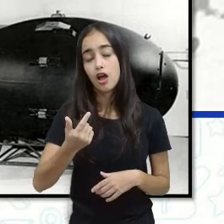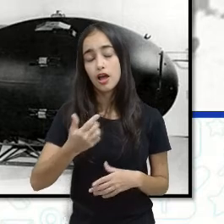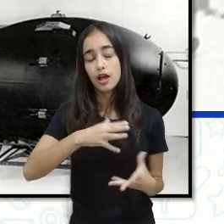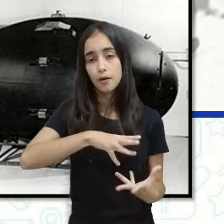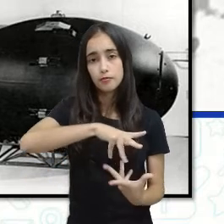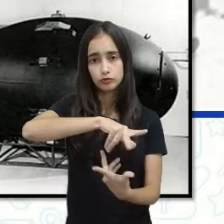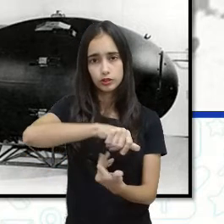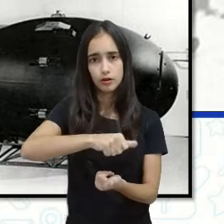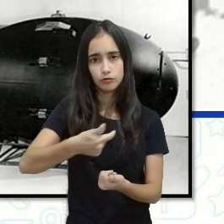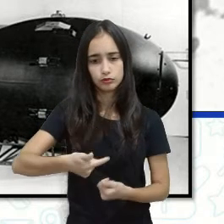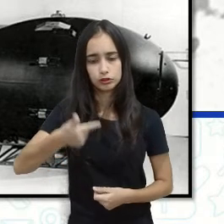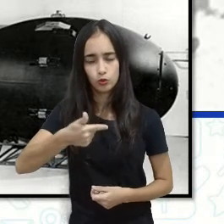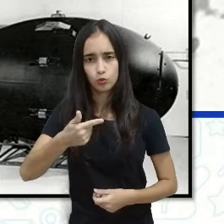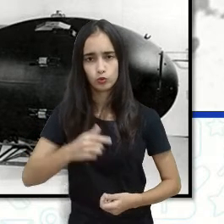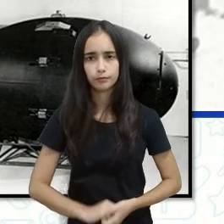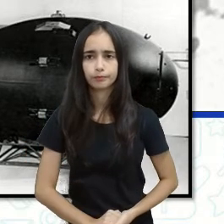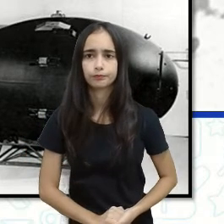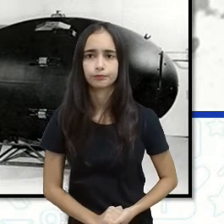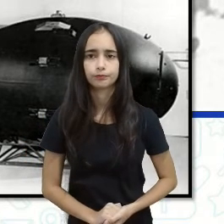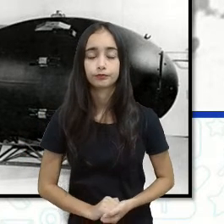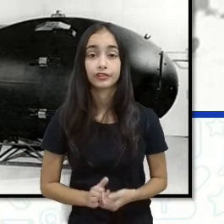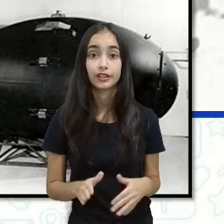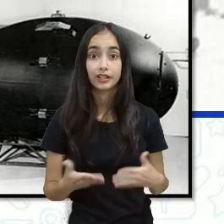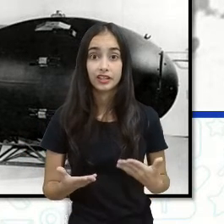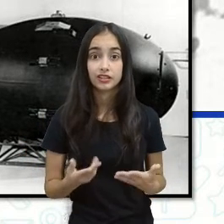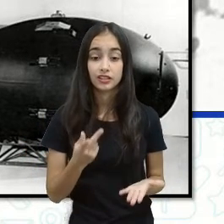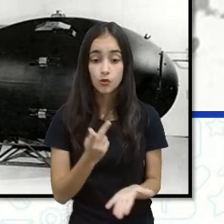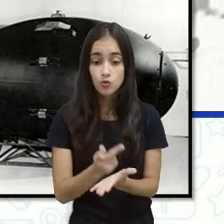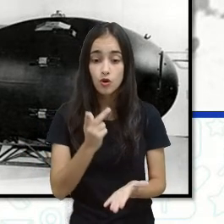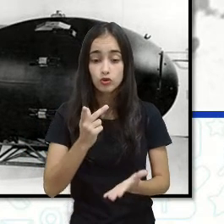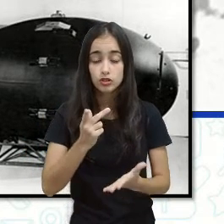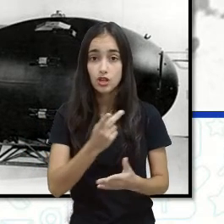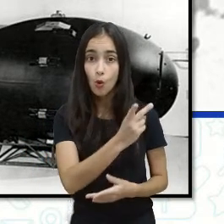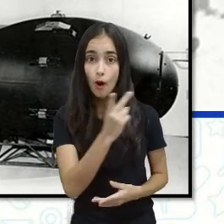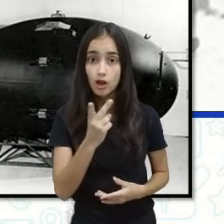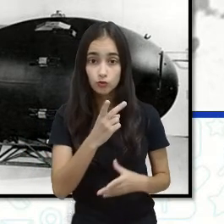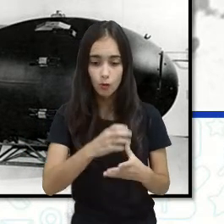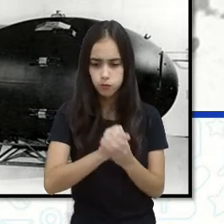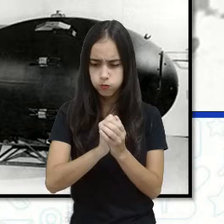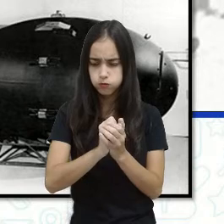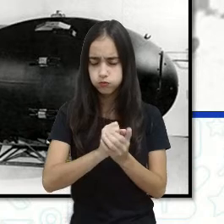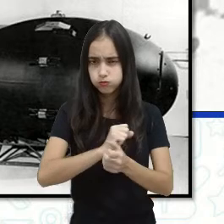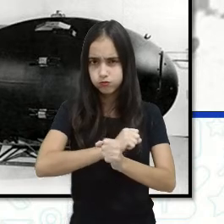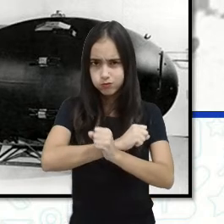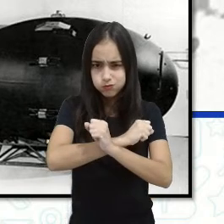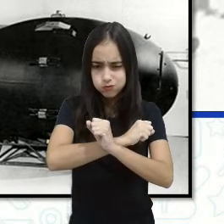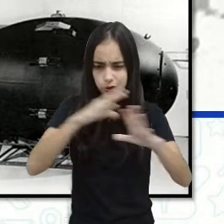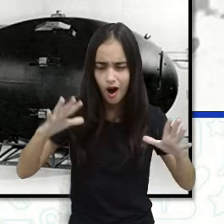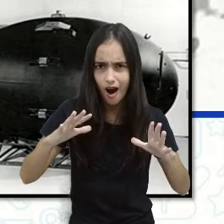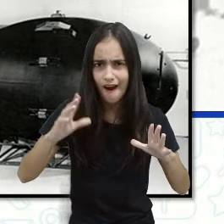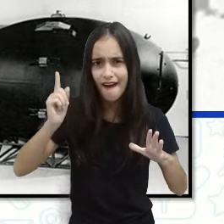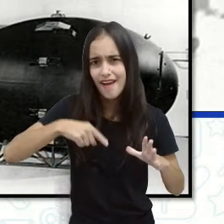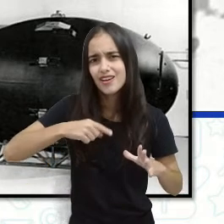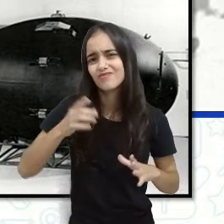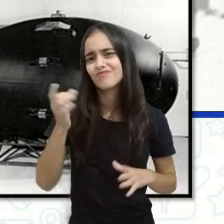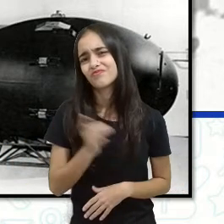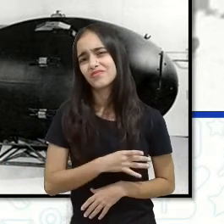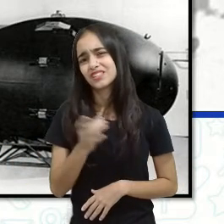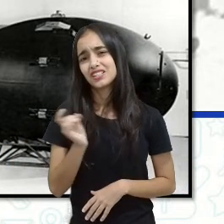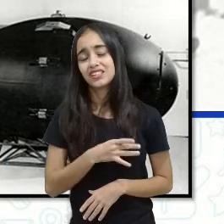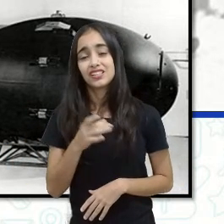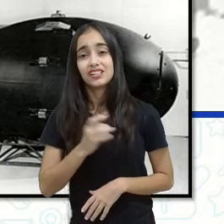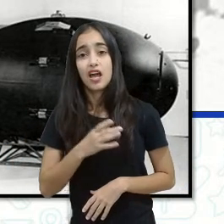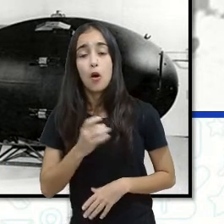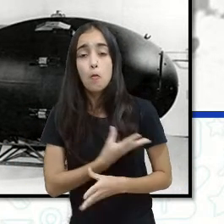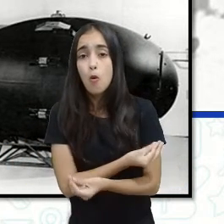Então, o efeito, né, dessas 2 bombas, né, ele foi bastante aterrorizador, né? Centenas de